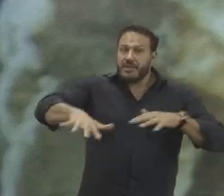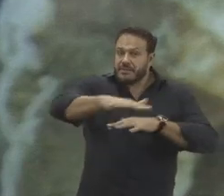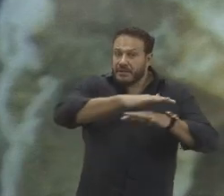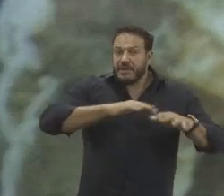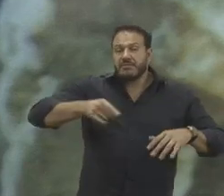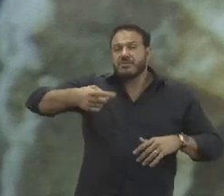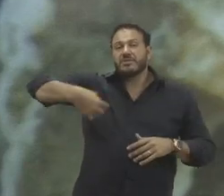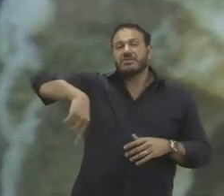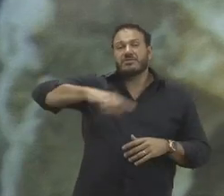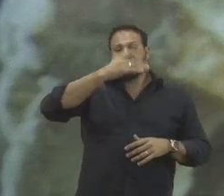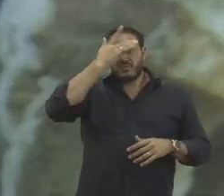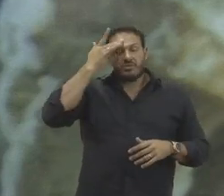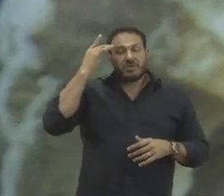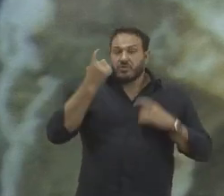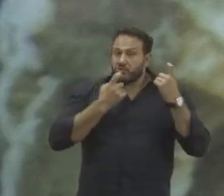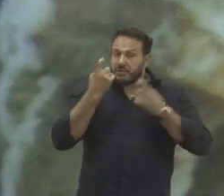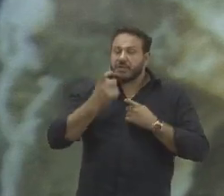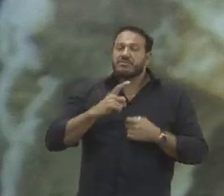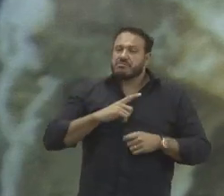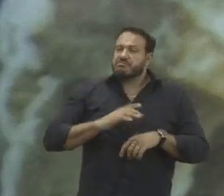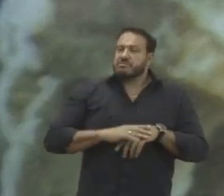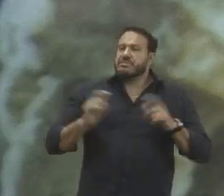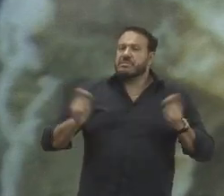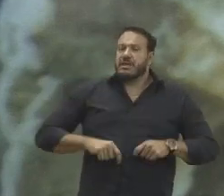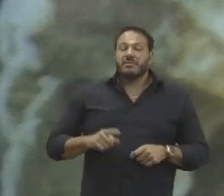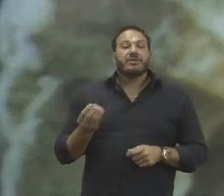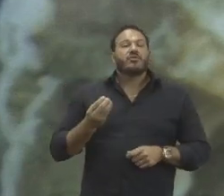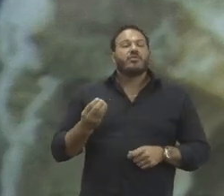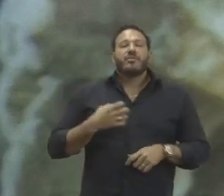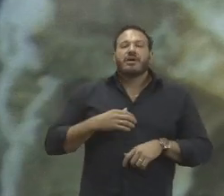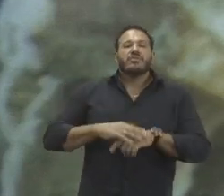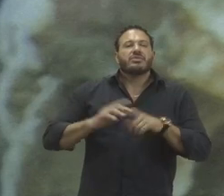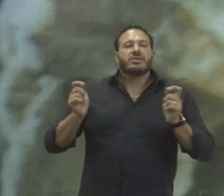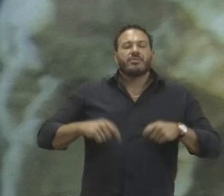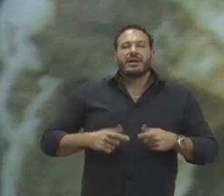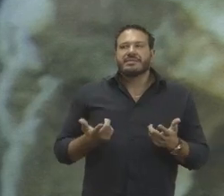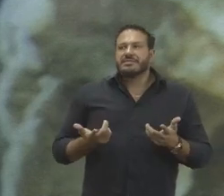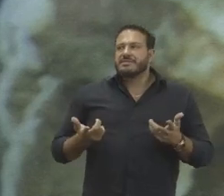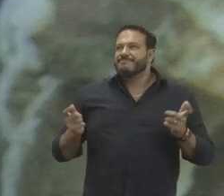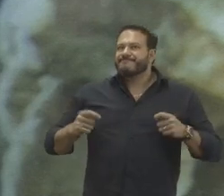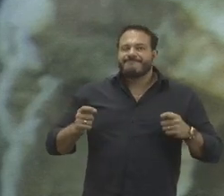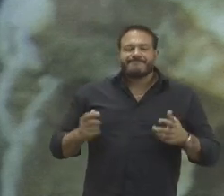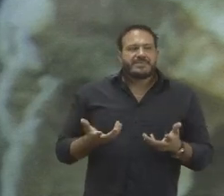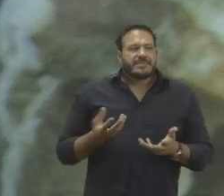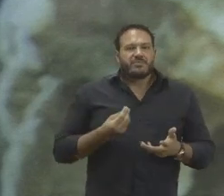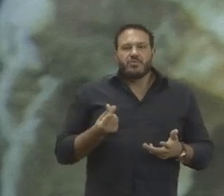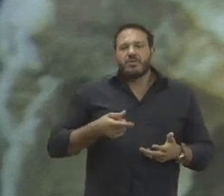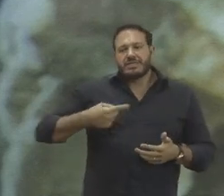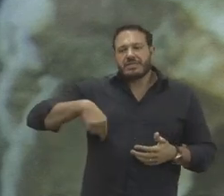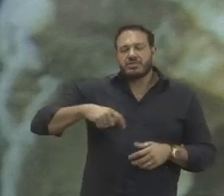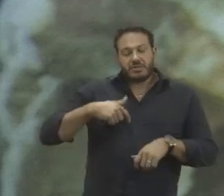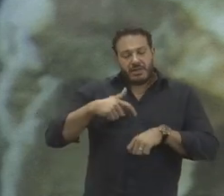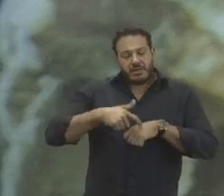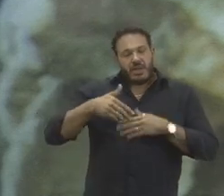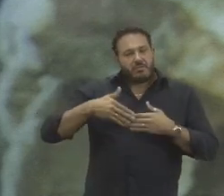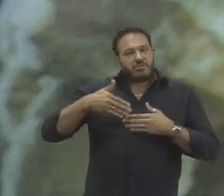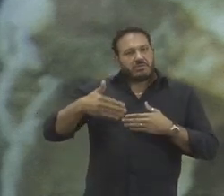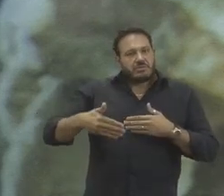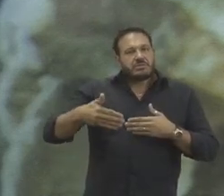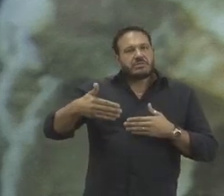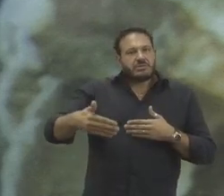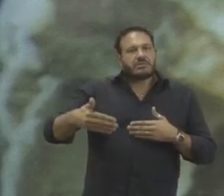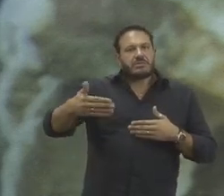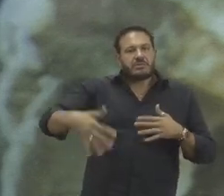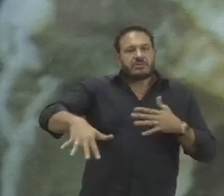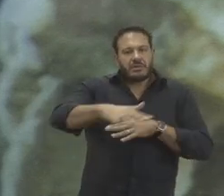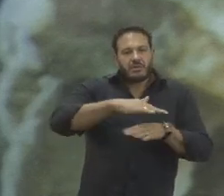preocupação e dizer que tem jeito e o jeito mais palpável hoje é a gente dar tempo para que a ciência encontre